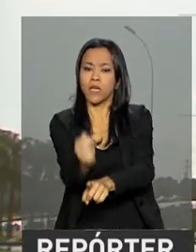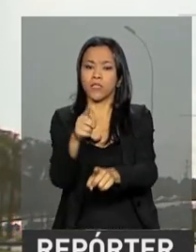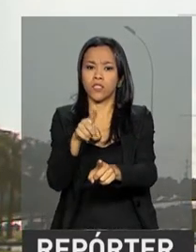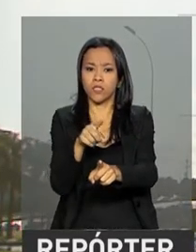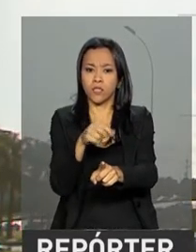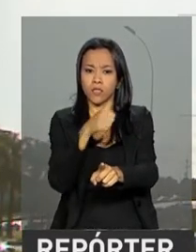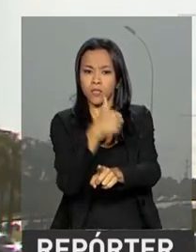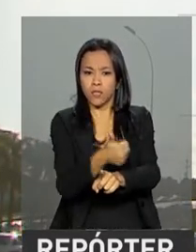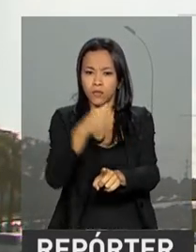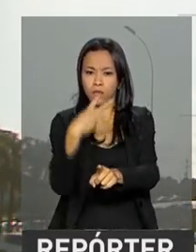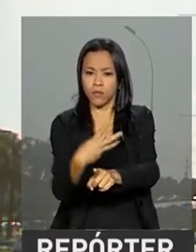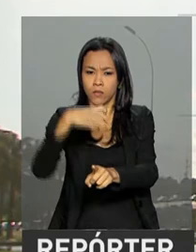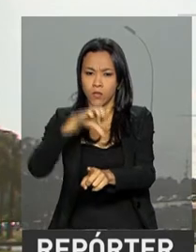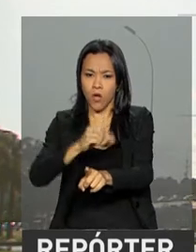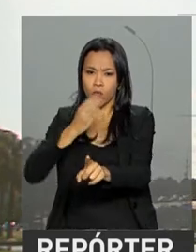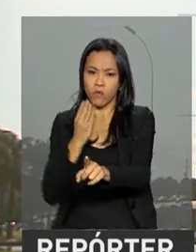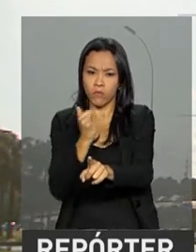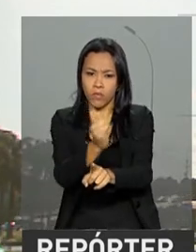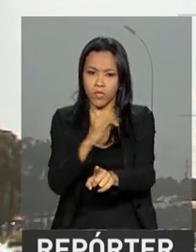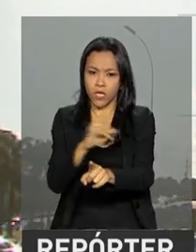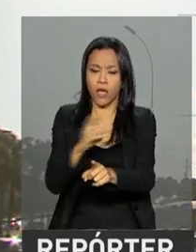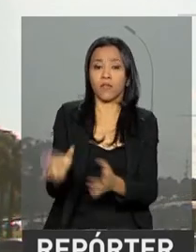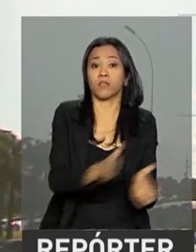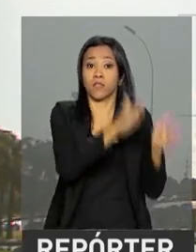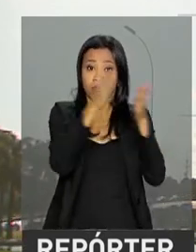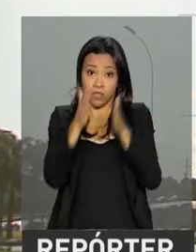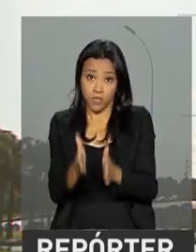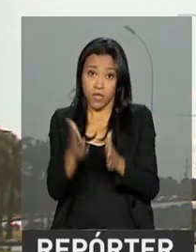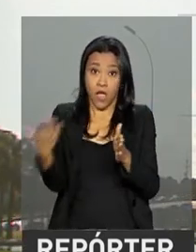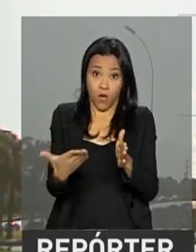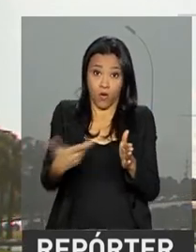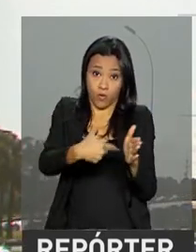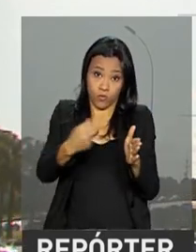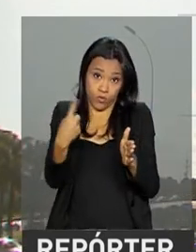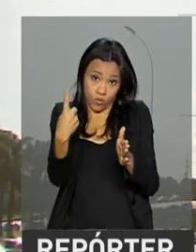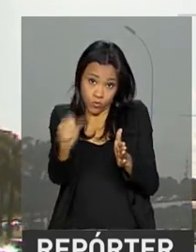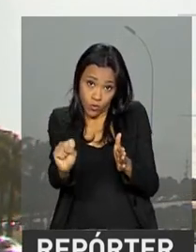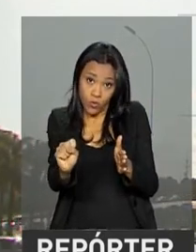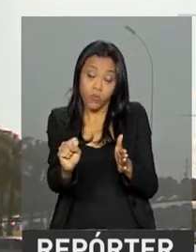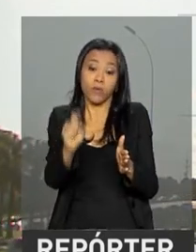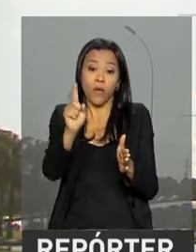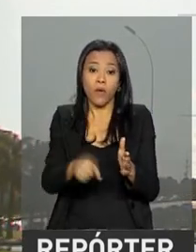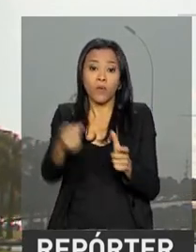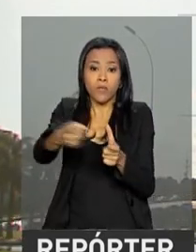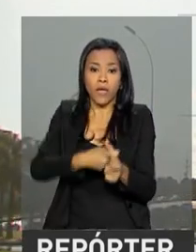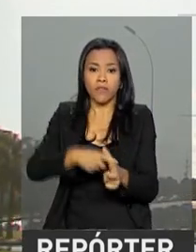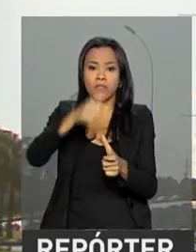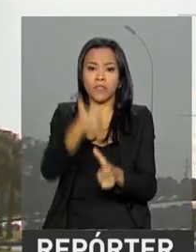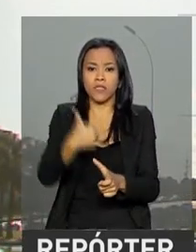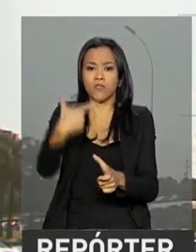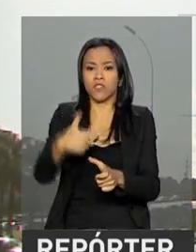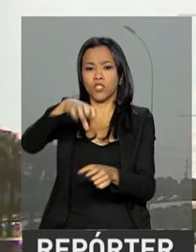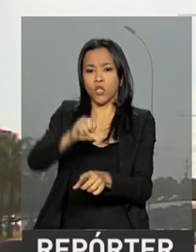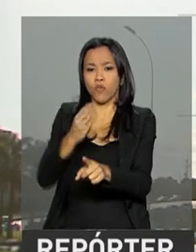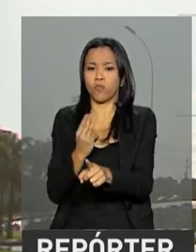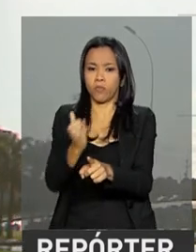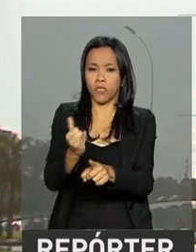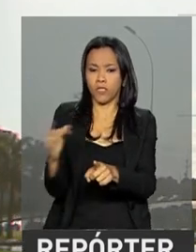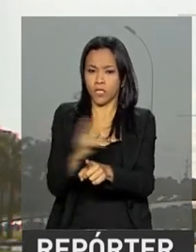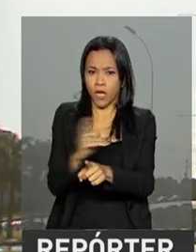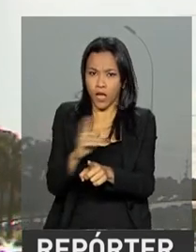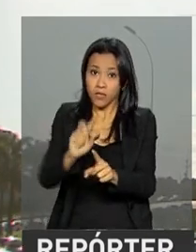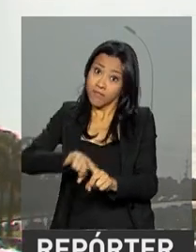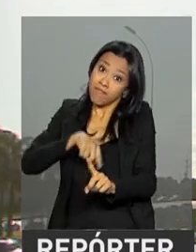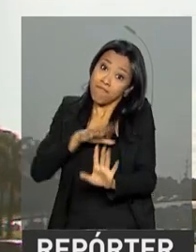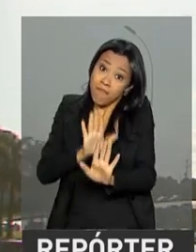139 bilhões de reais ea meta de 2018 déficit de 129 bilhões de reais